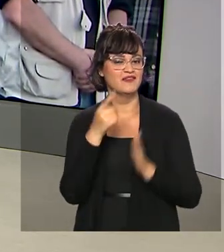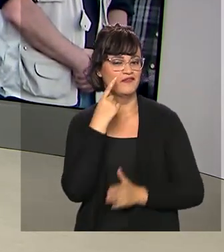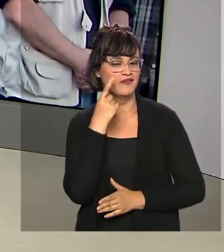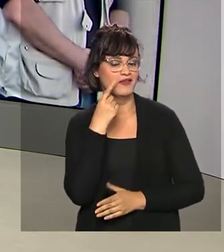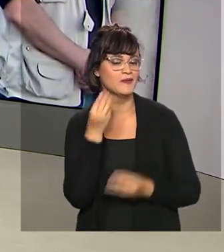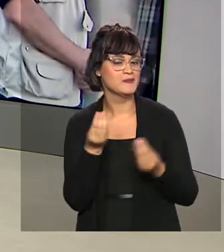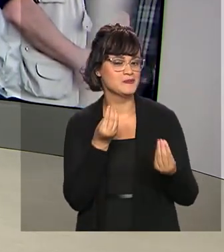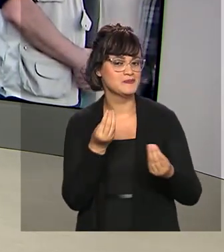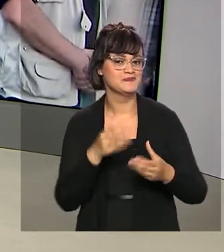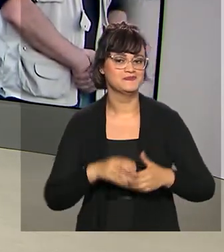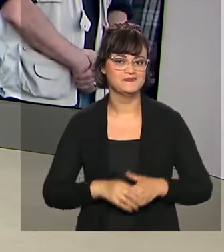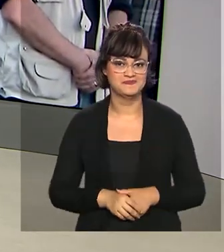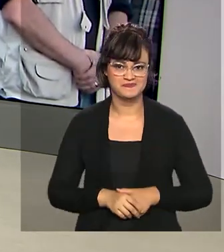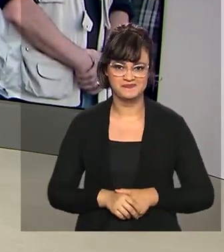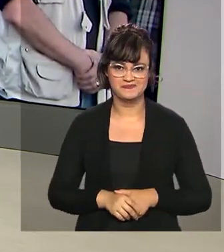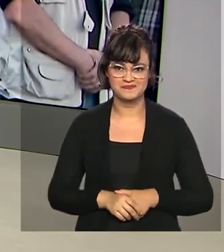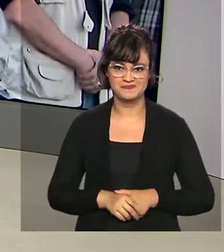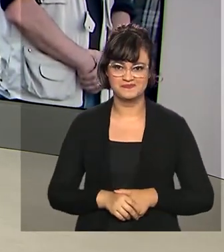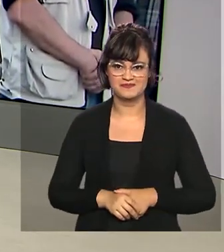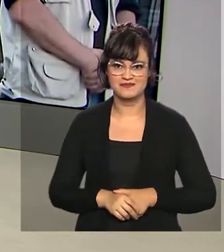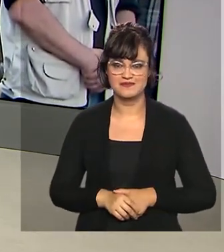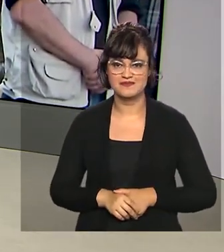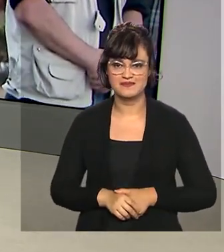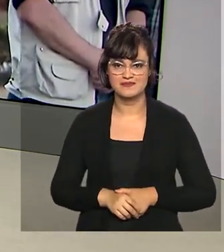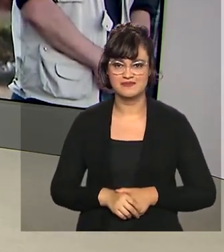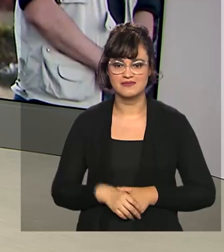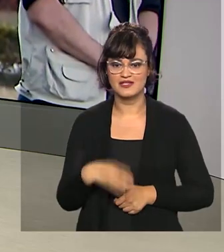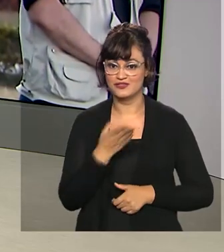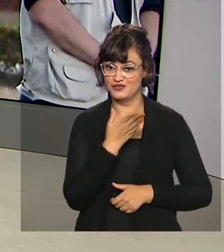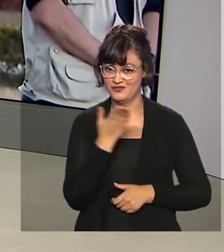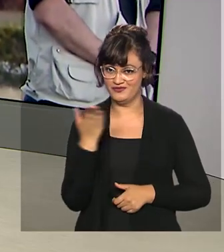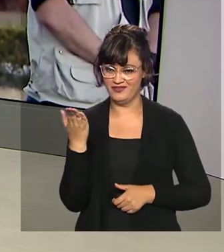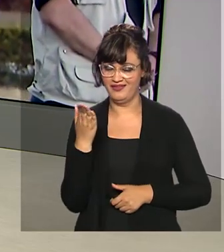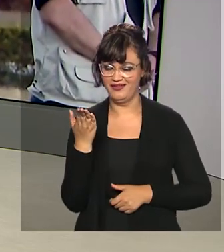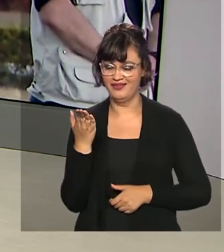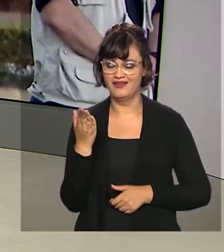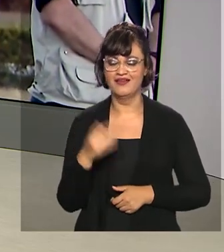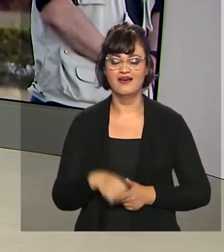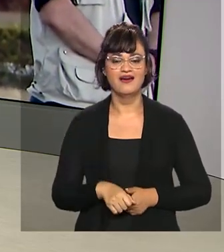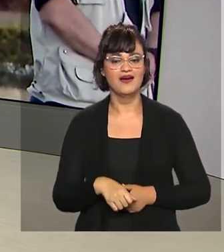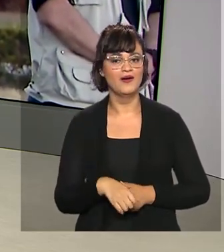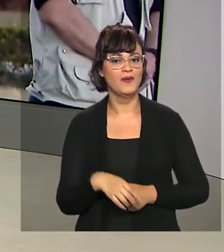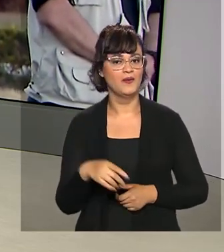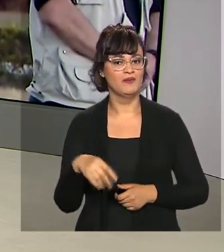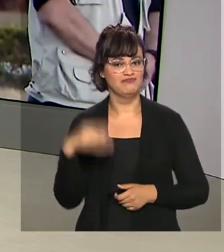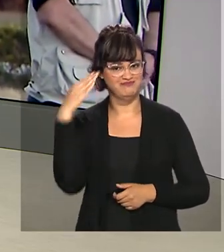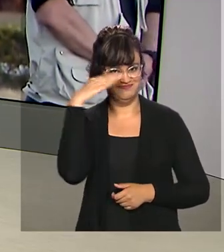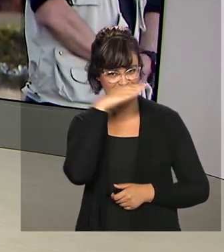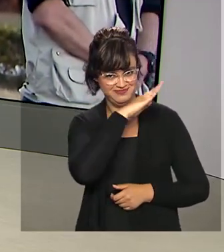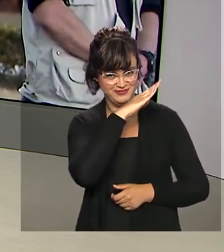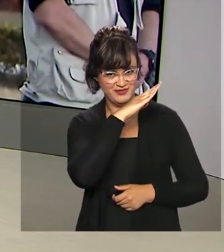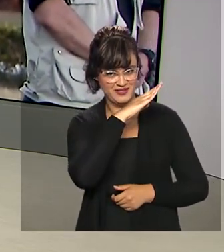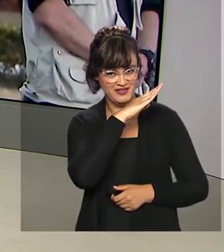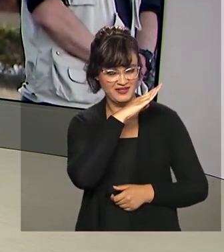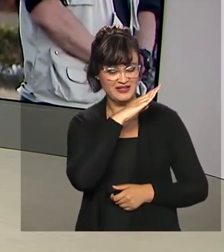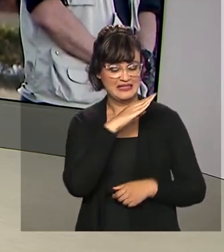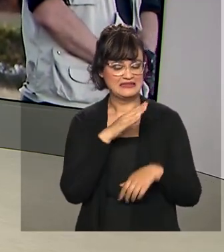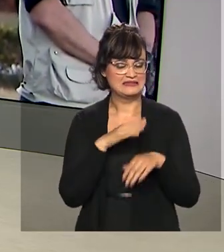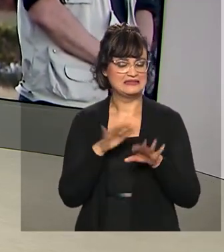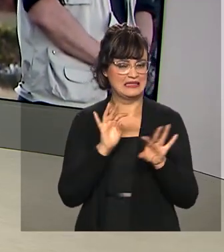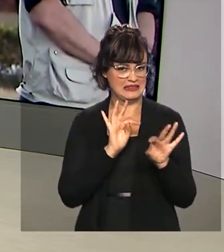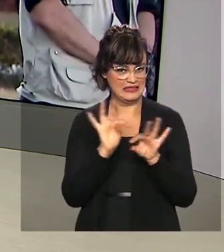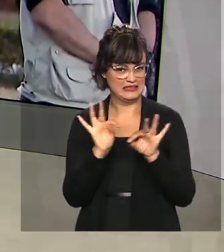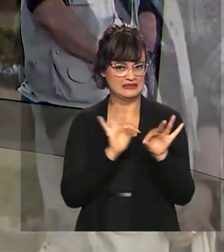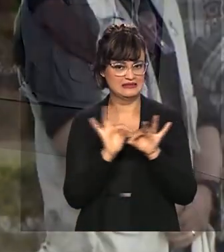residência oficial do presidente da República. A gente vê aí nas imagens do presidente Jair Bolsonaro, que se recupera